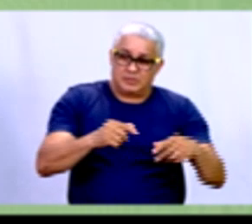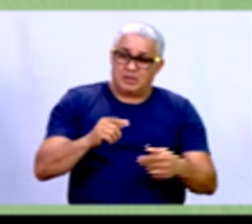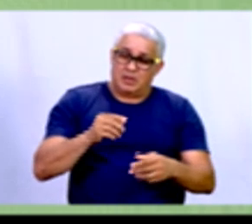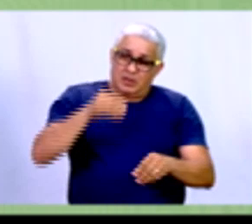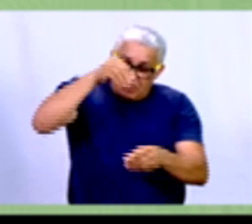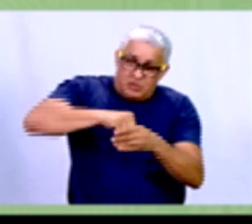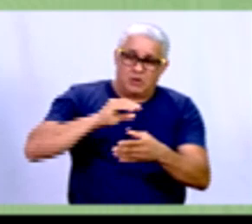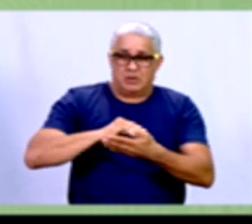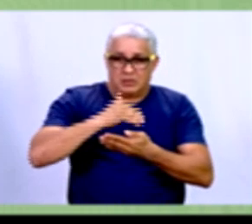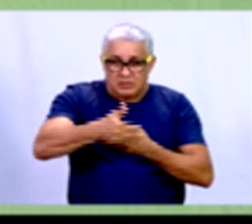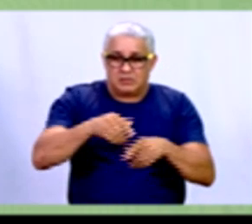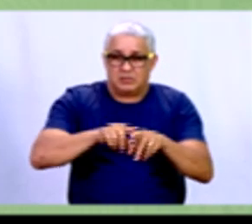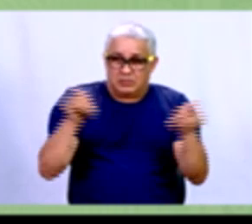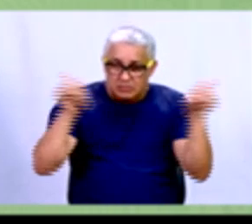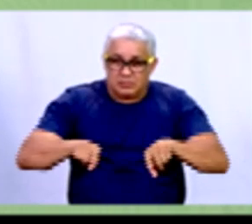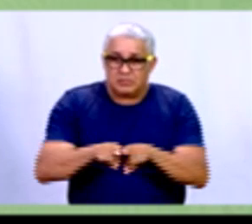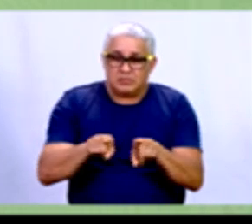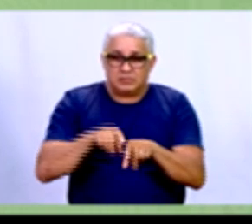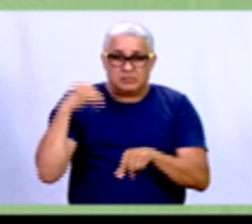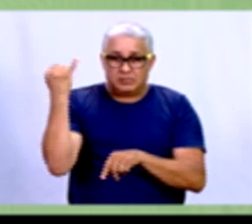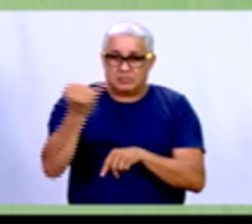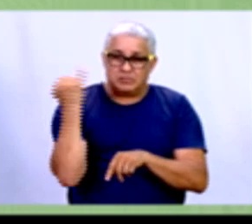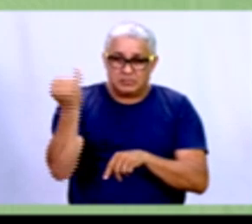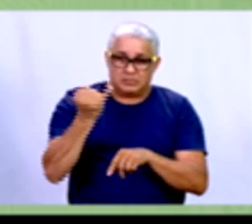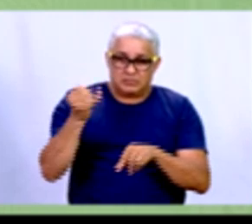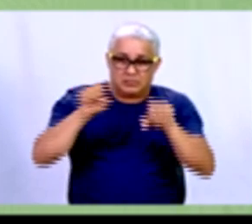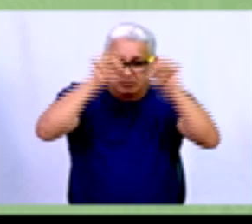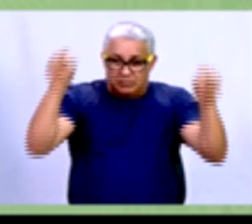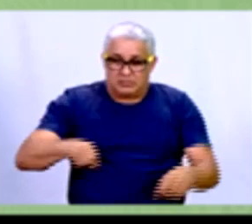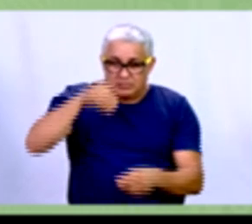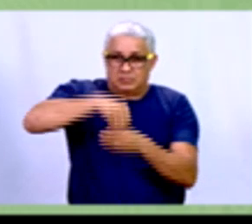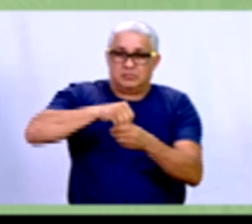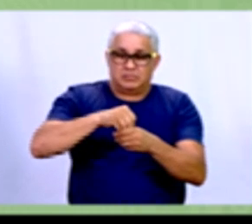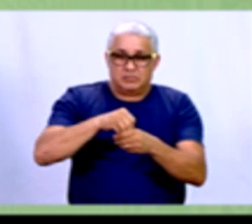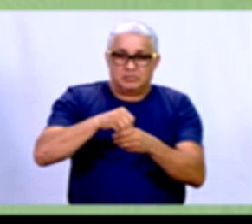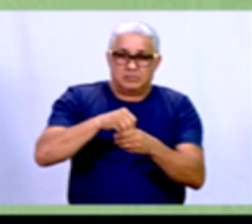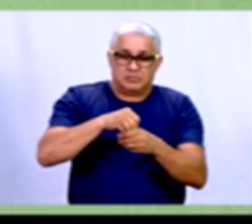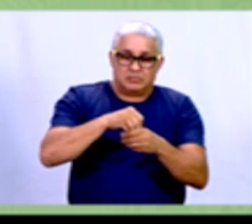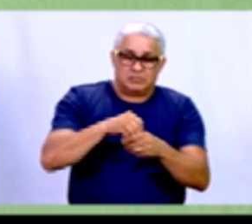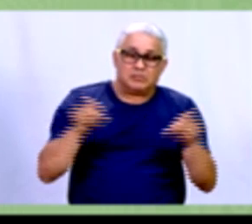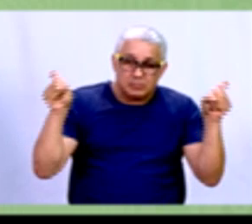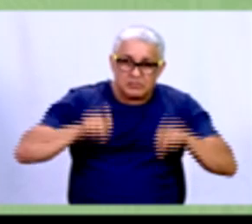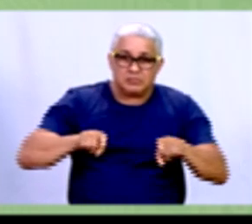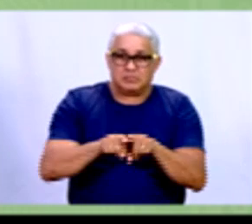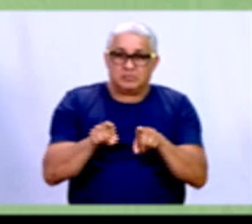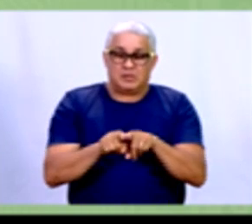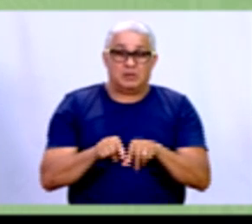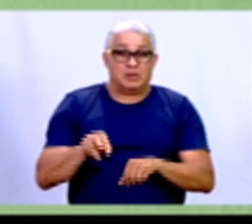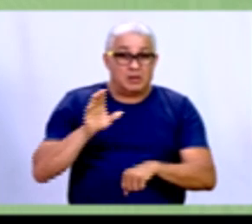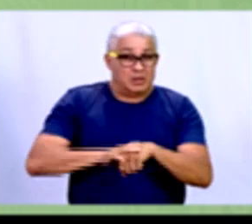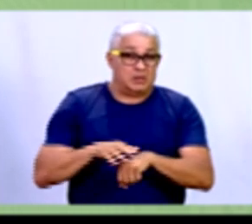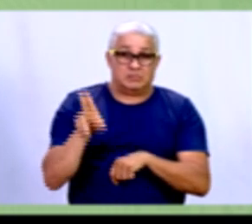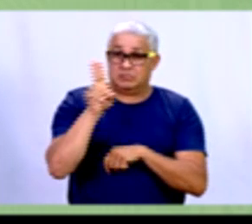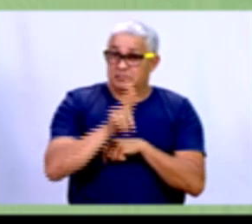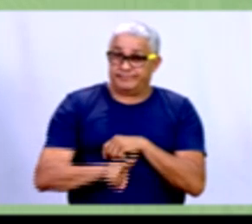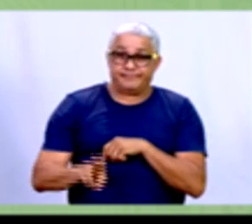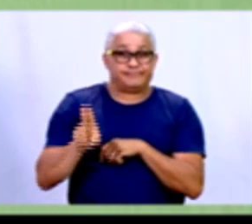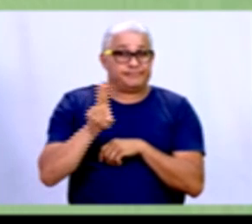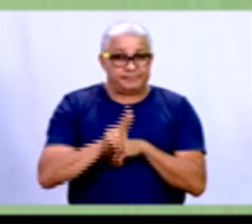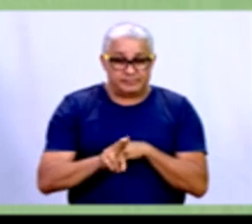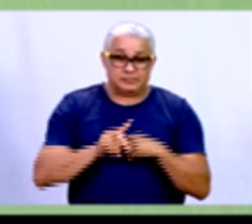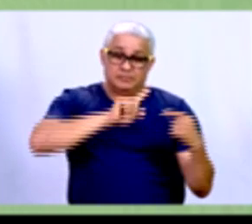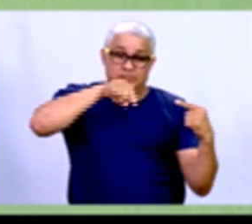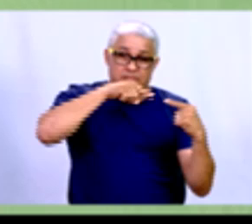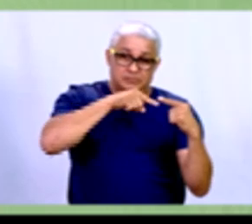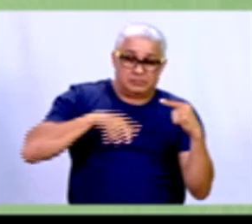a importância do impacto em sistemas computacionais e usabilidade. Sendo que o